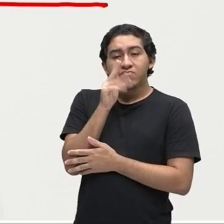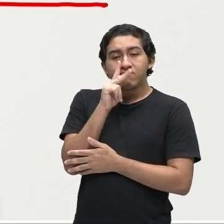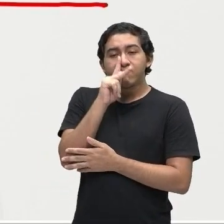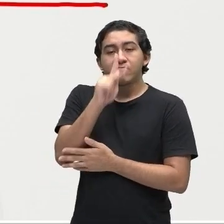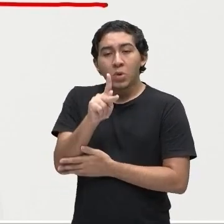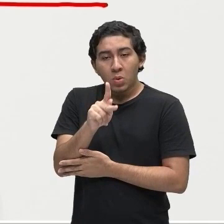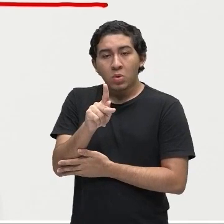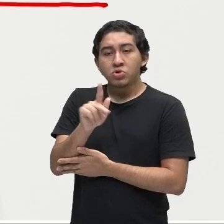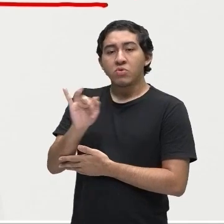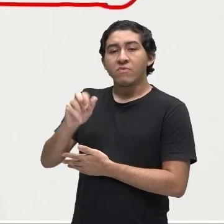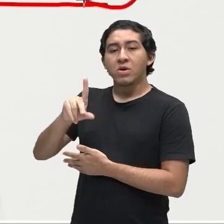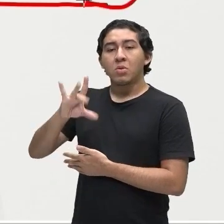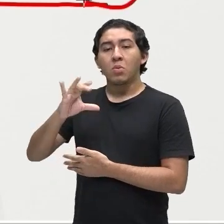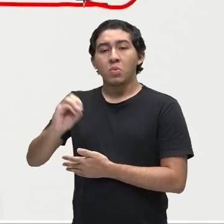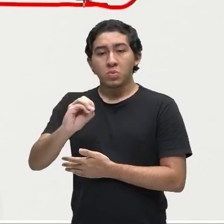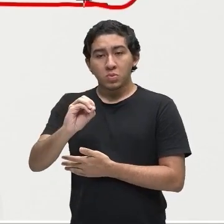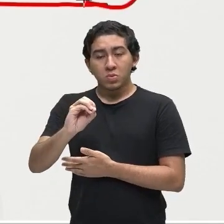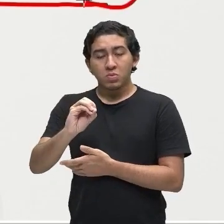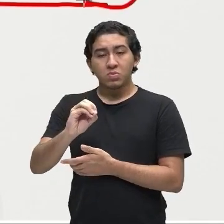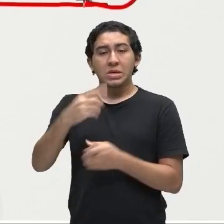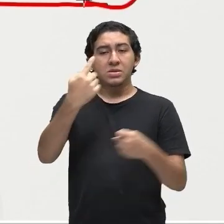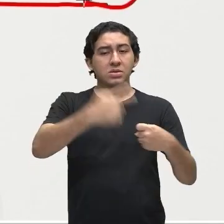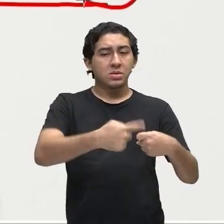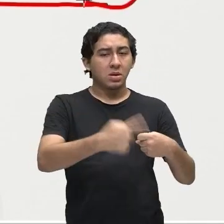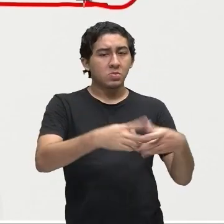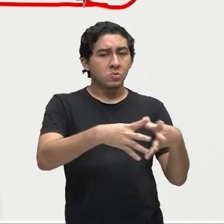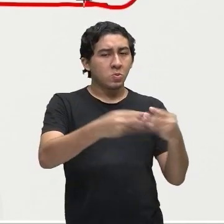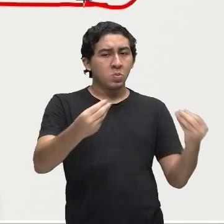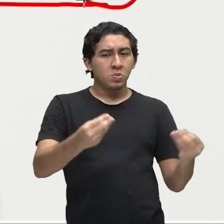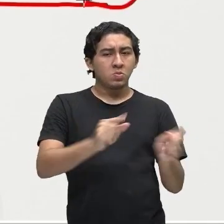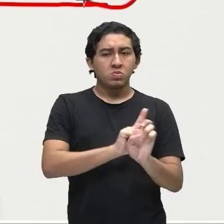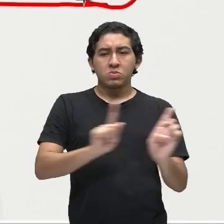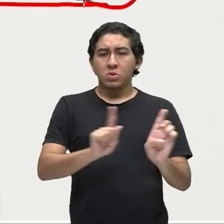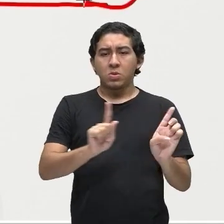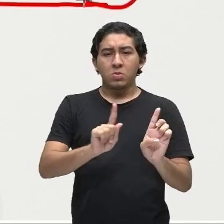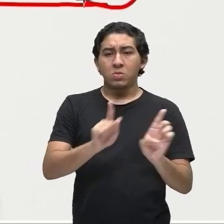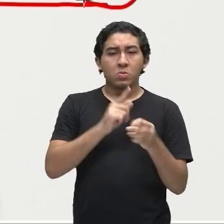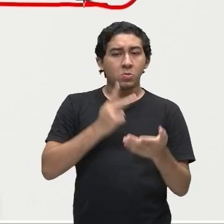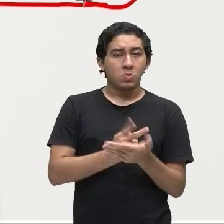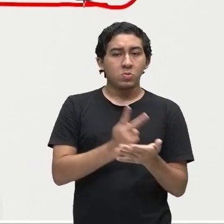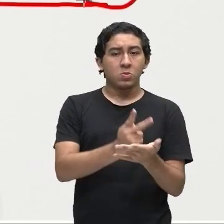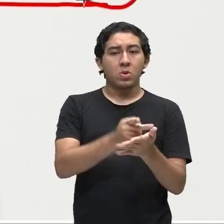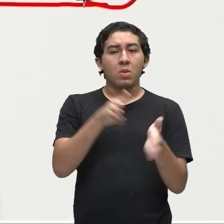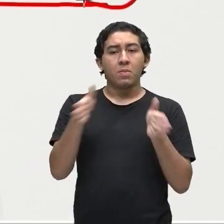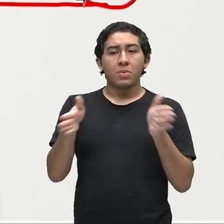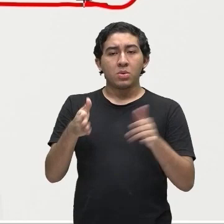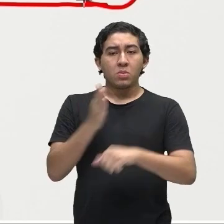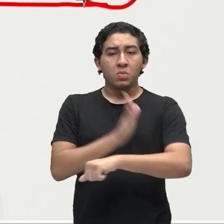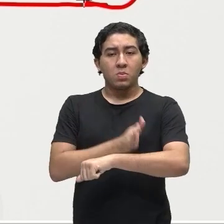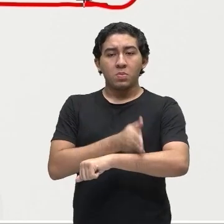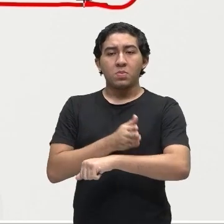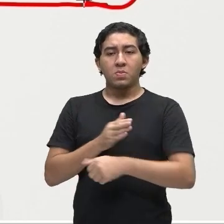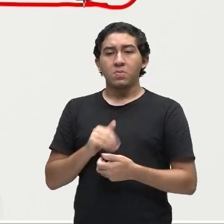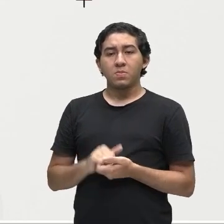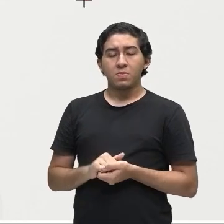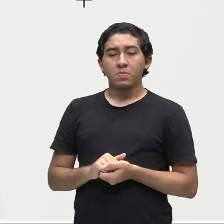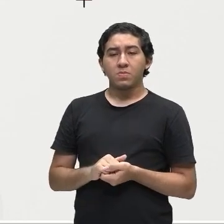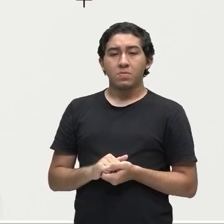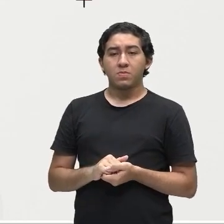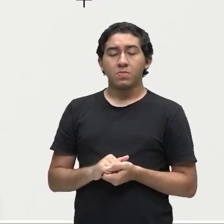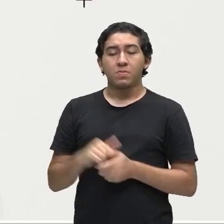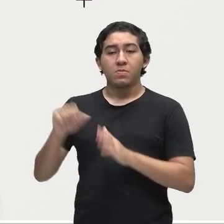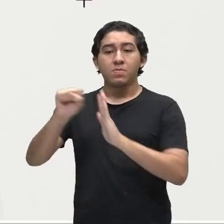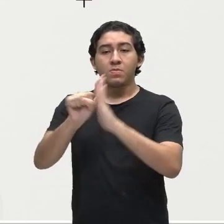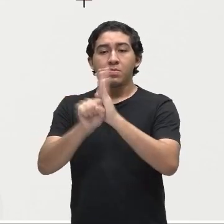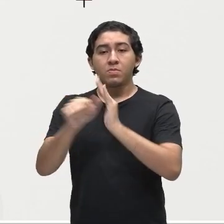as cidades não deixaram de existir durante este período. E aí, durante o